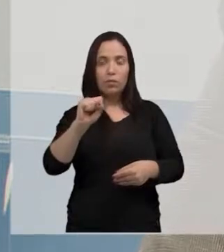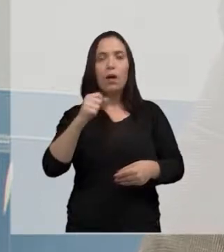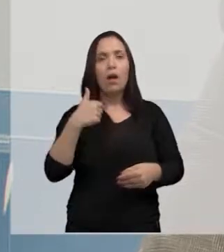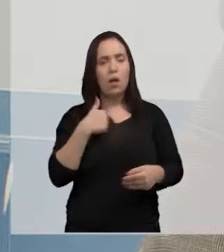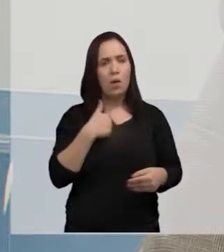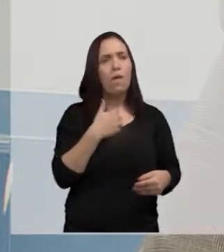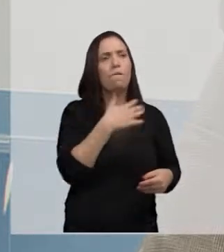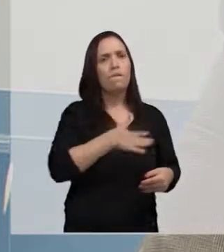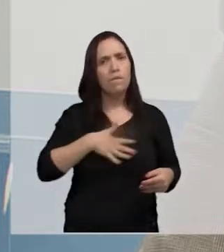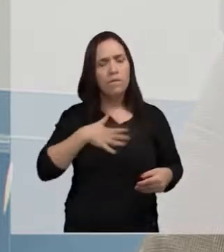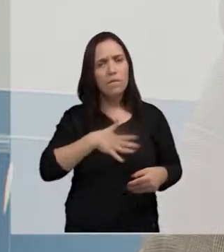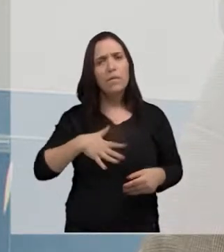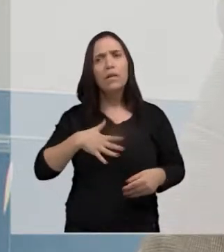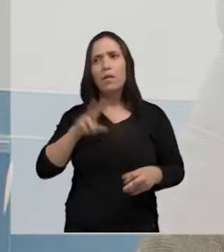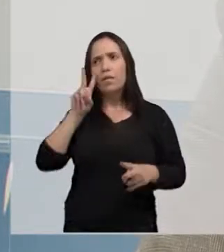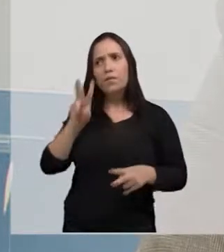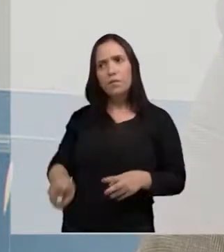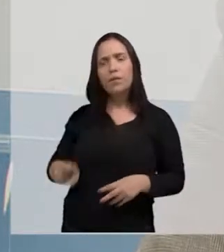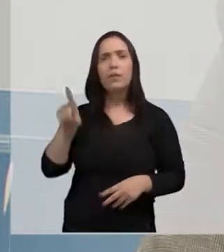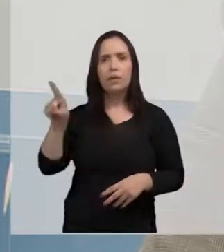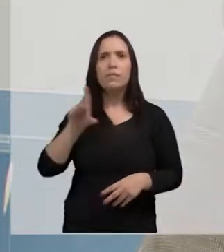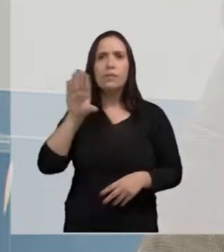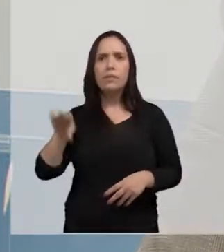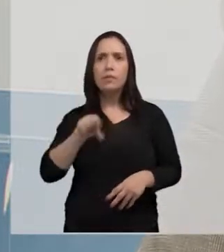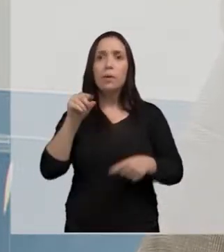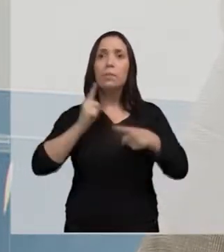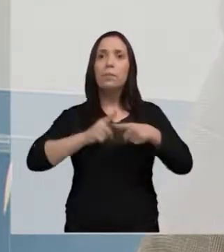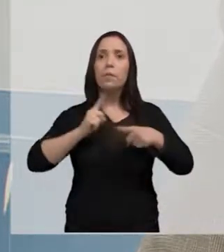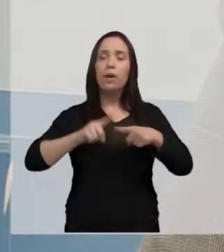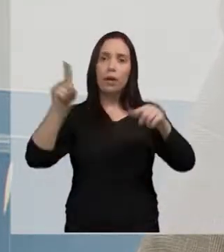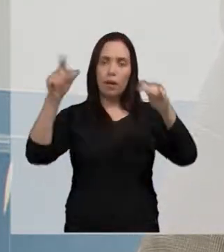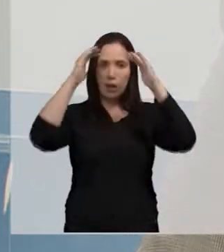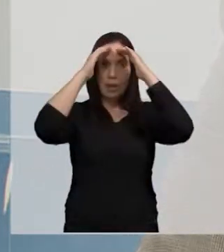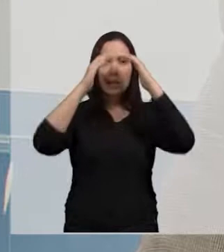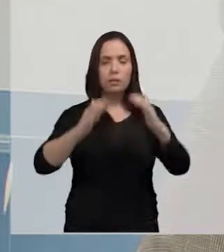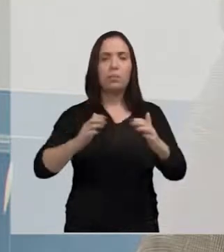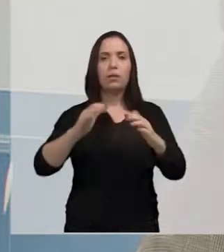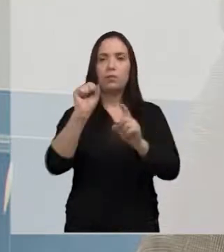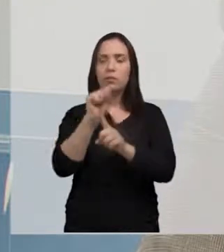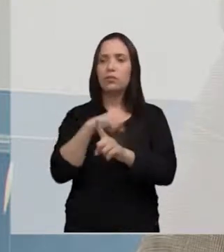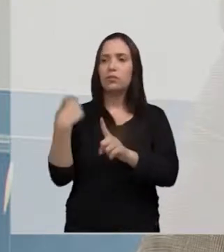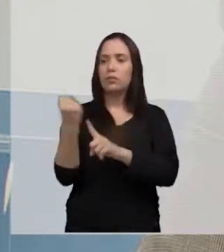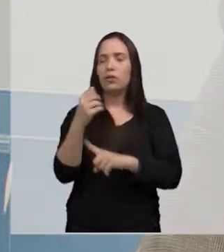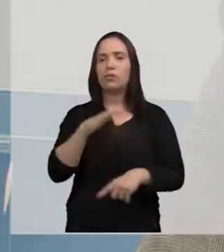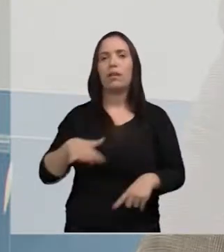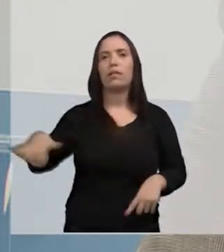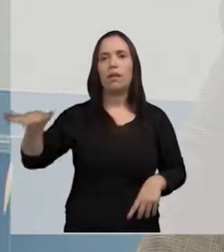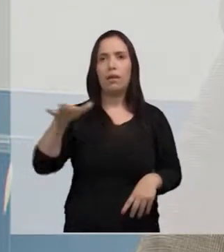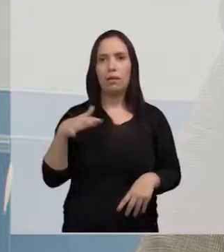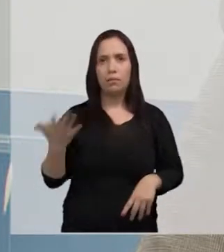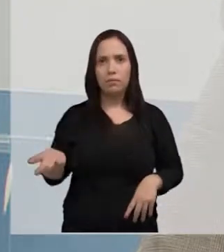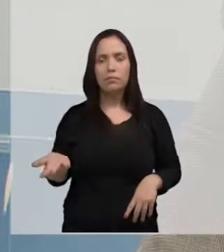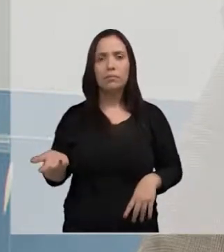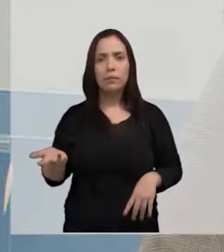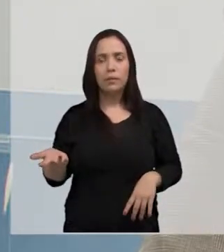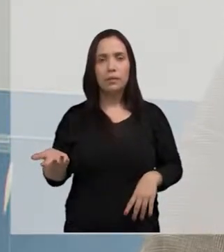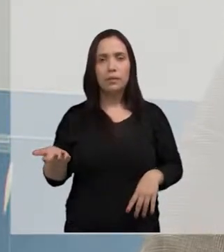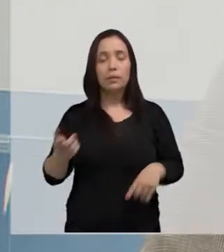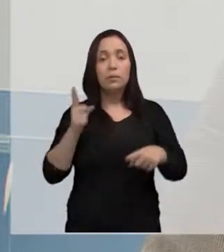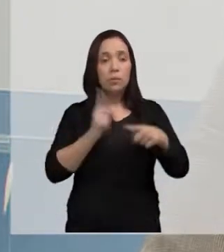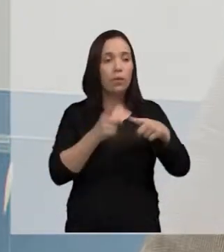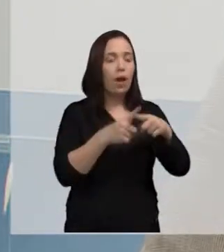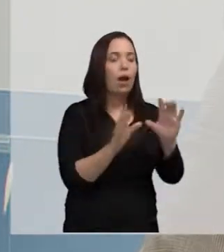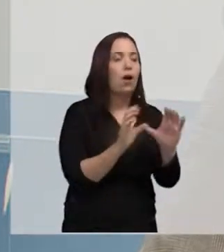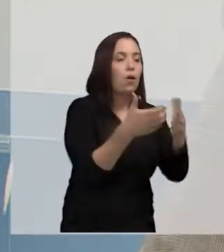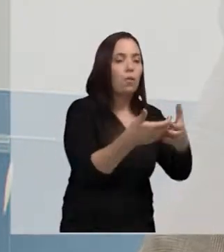muito feliz com essa definição do Ciro, porque ele respeitou o eleitor, né? Que numa eleição